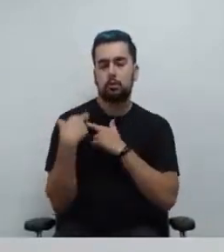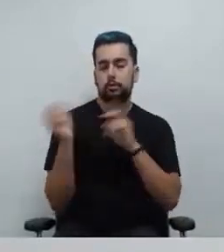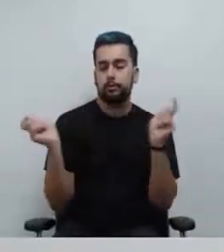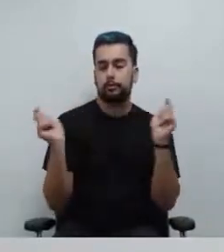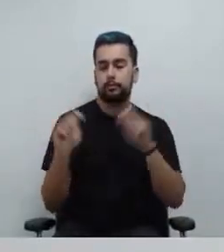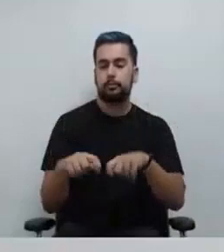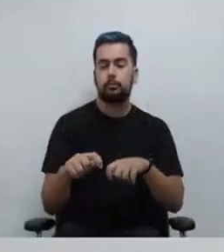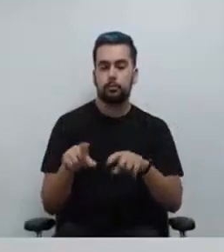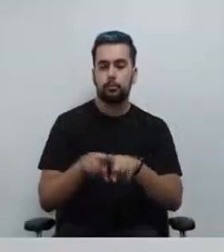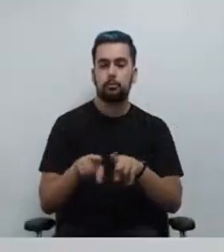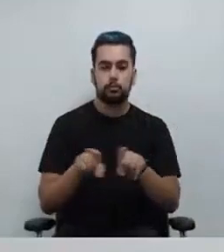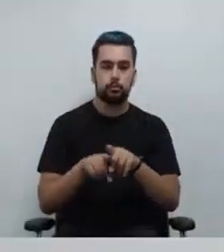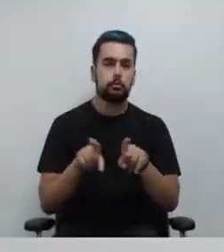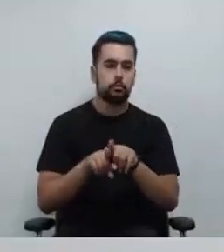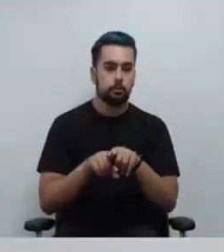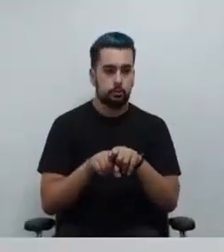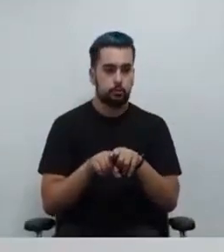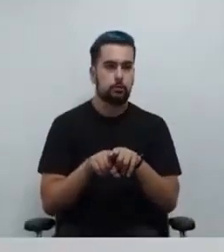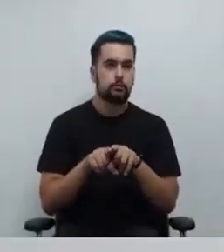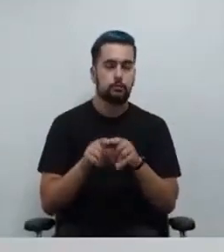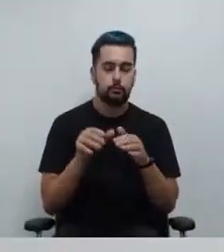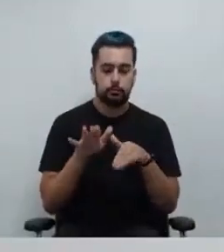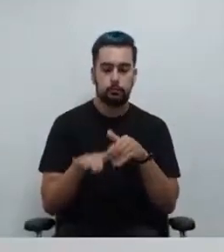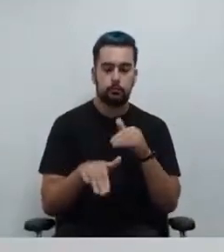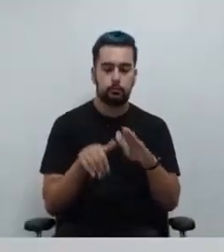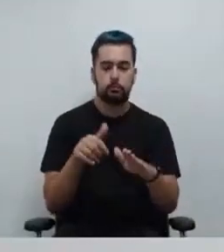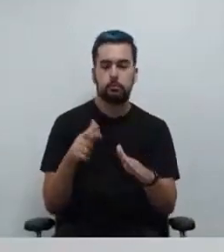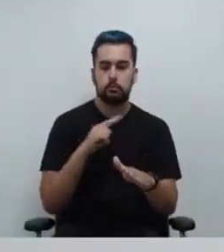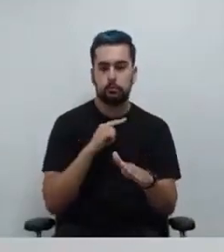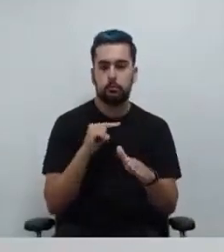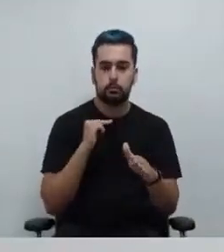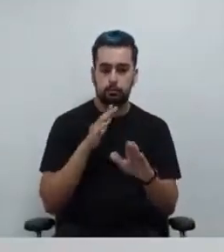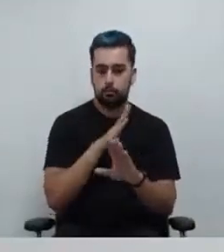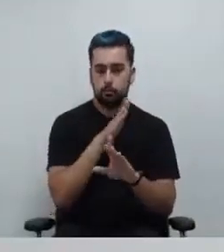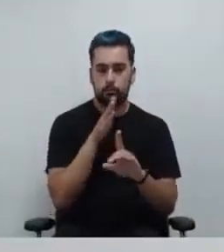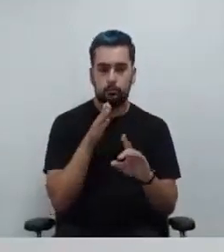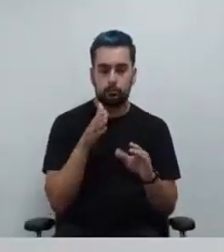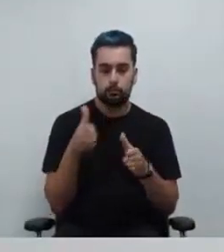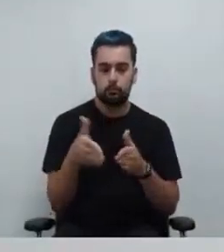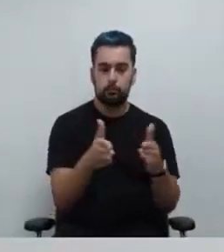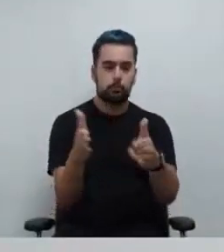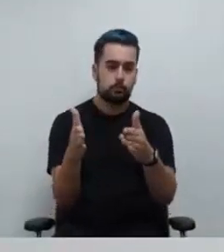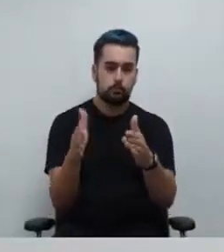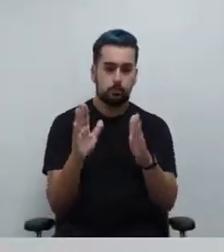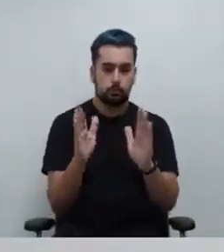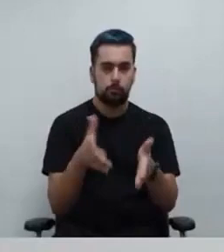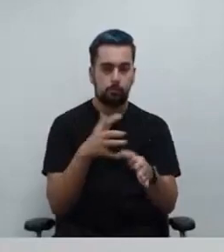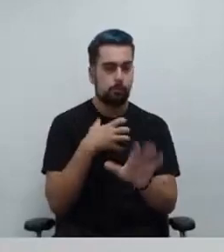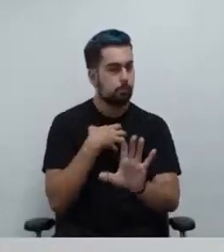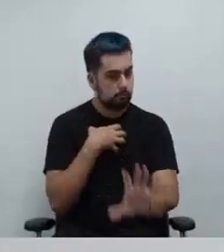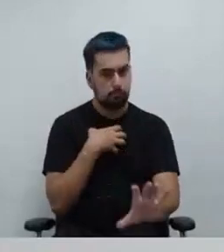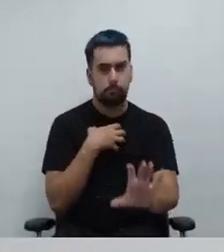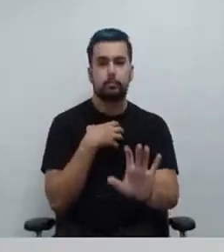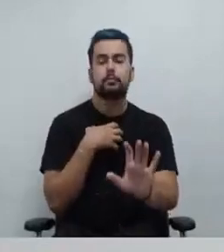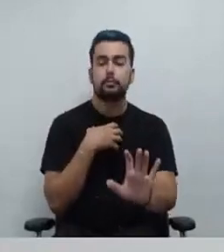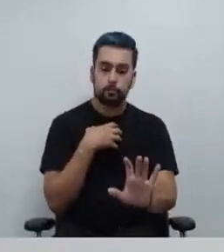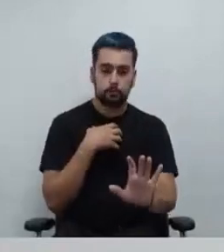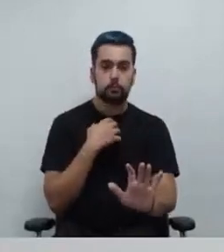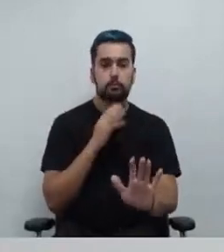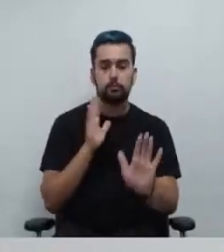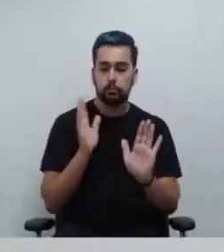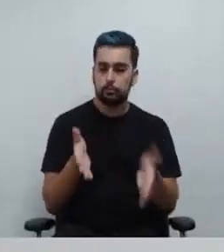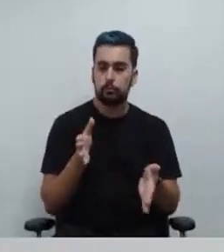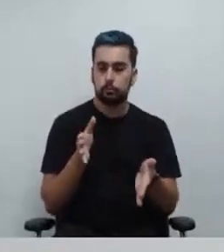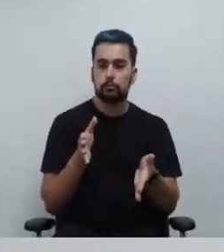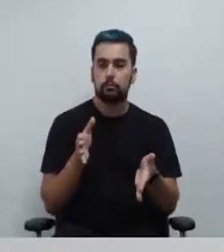possam também já caminhar. Então, eu acho que é nesse sentido, né? Acho que de acordo com a